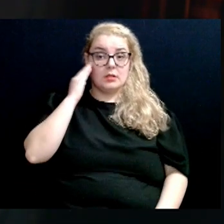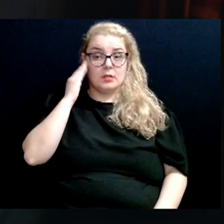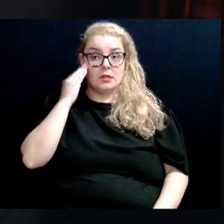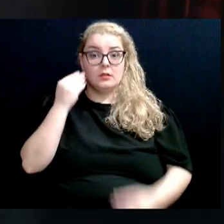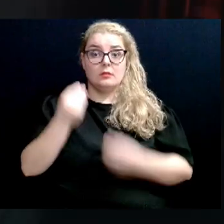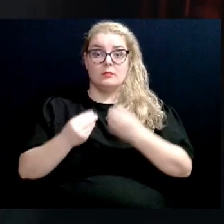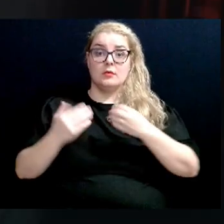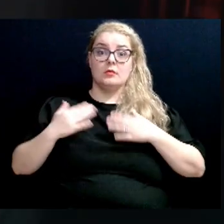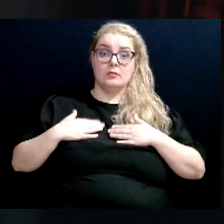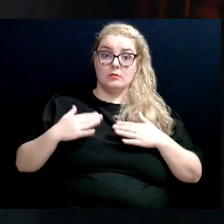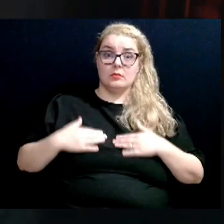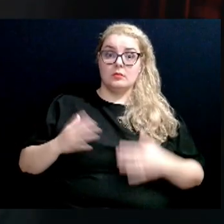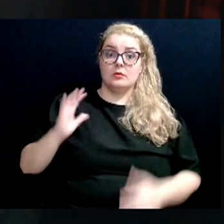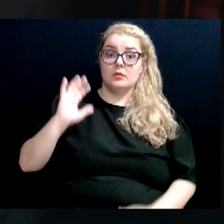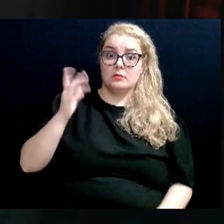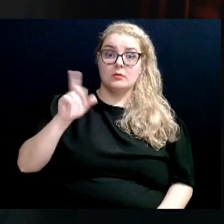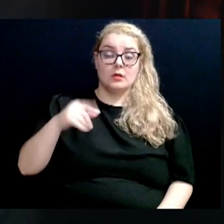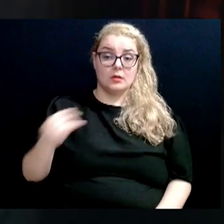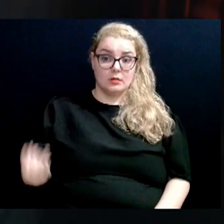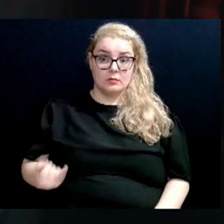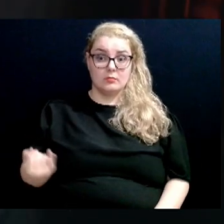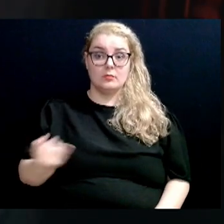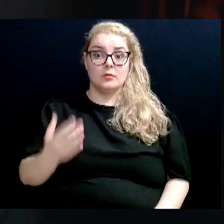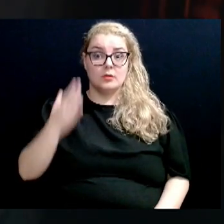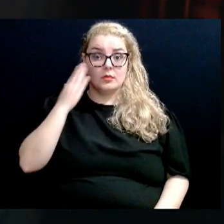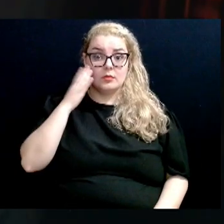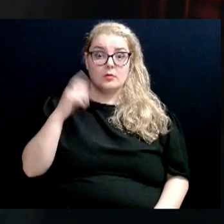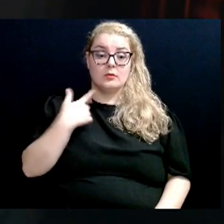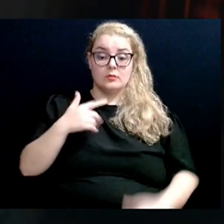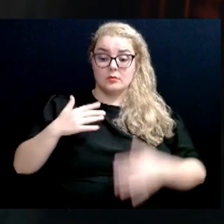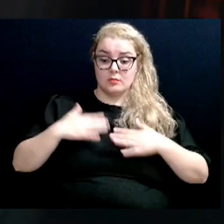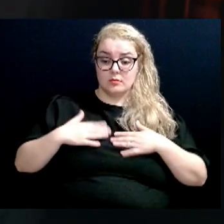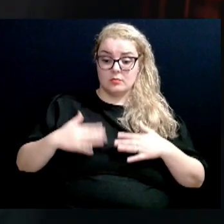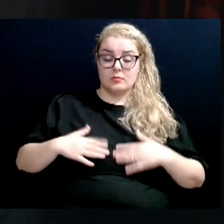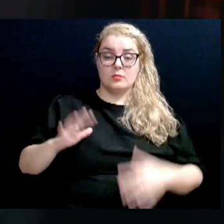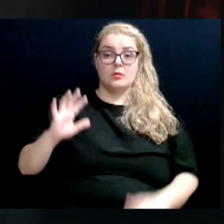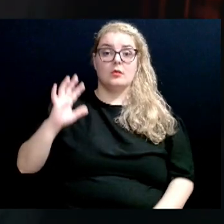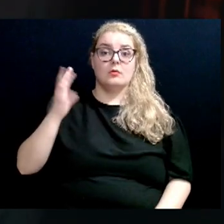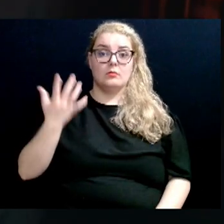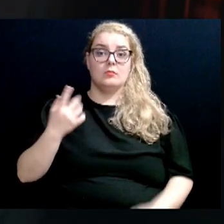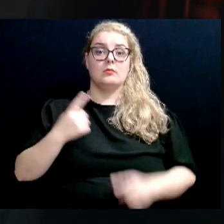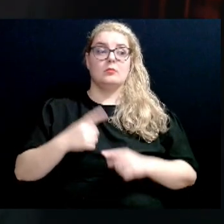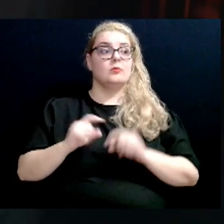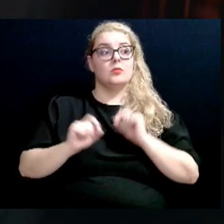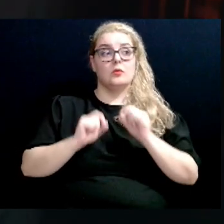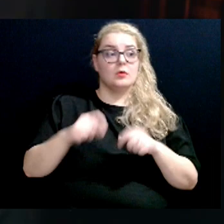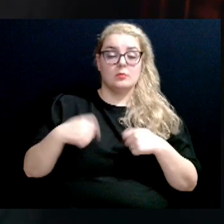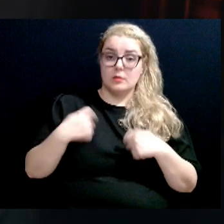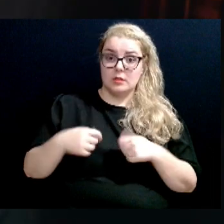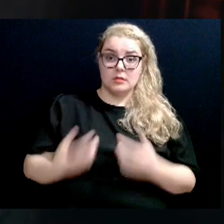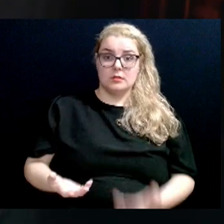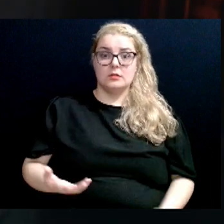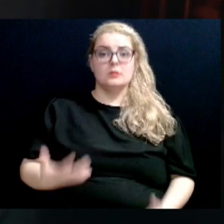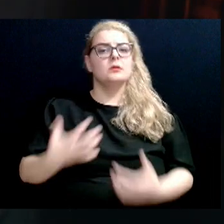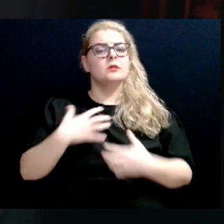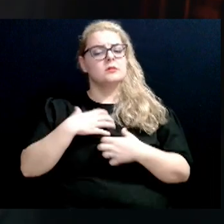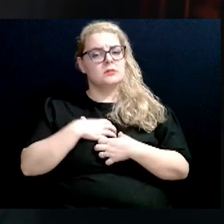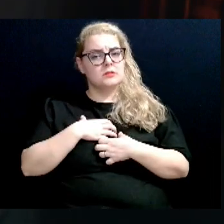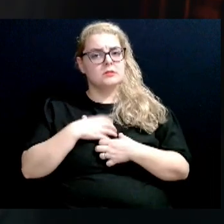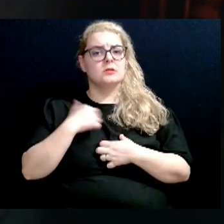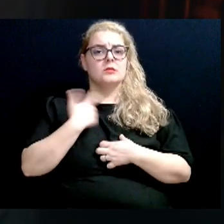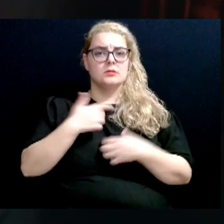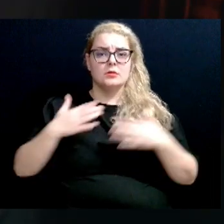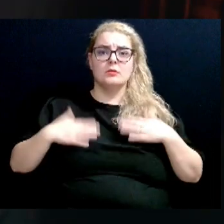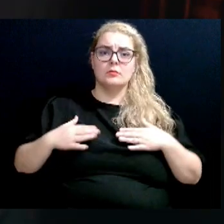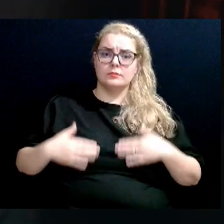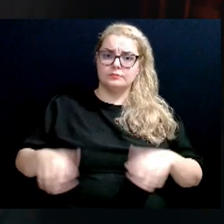É importante a gente entender como o nosso corpo funciona, do que a gente precisa e sentir o nosso corpo também, né? Porque imagina,